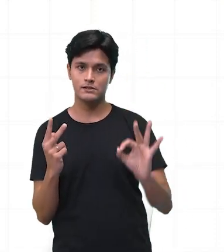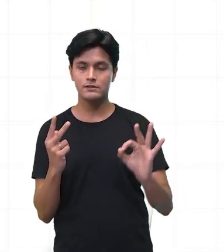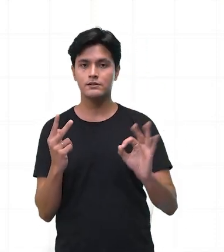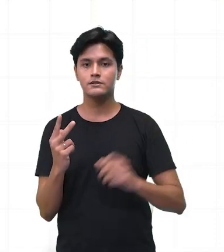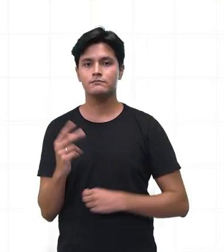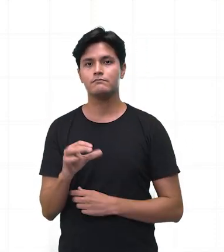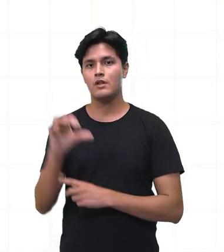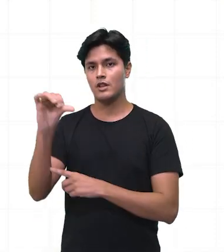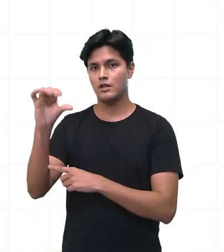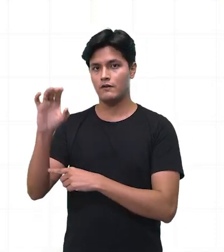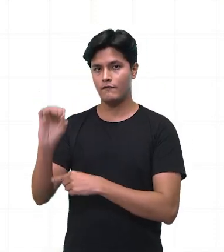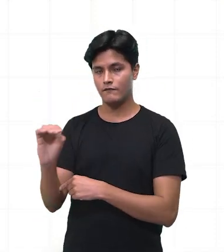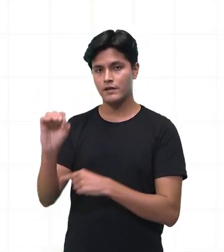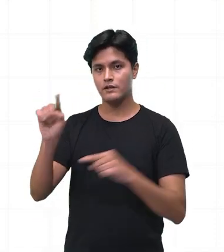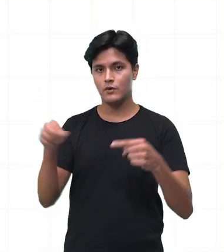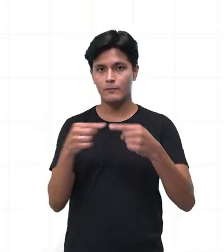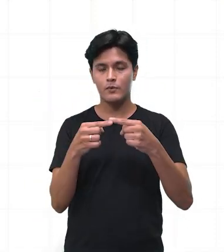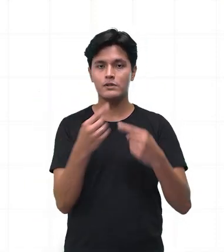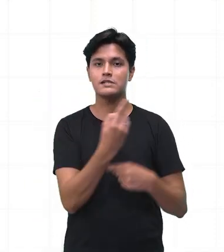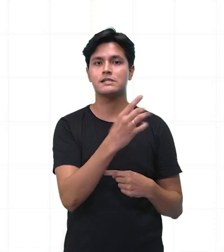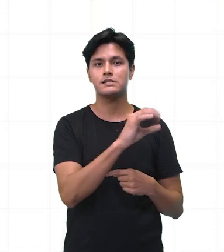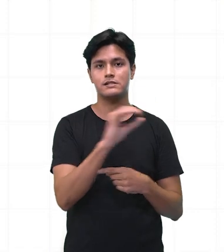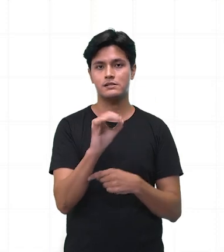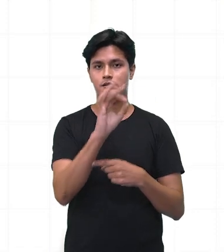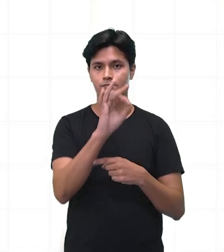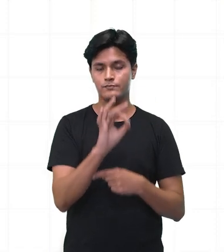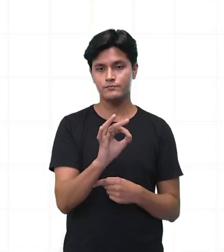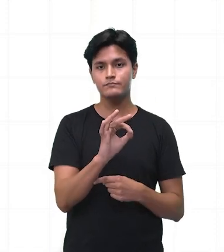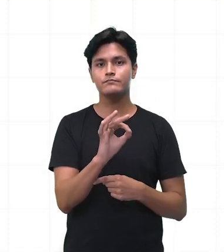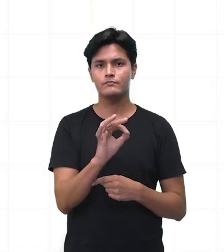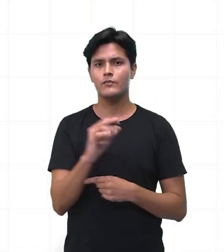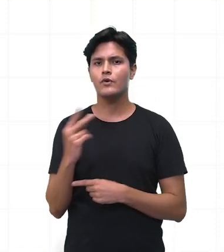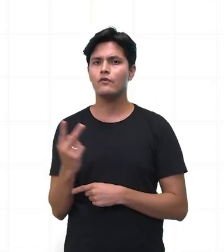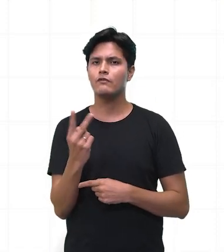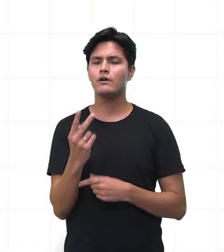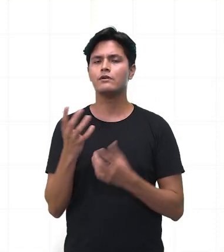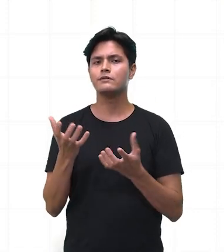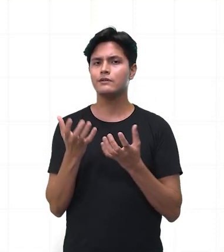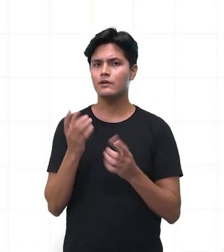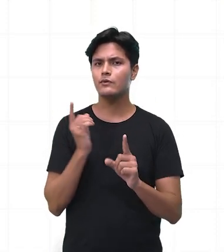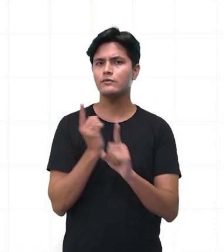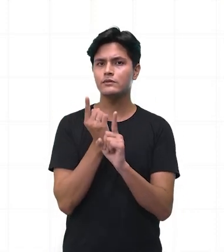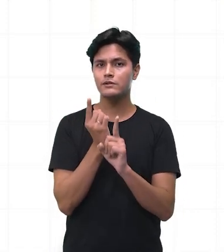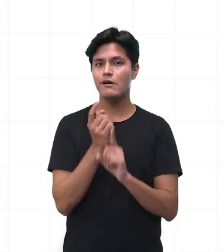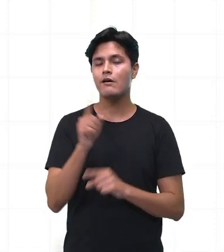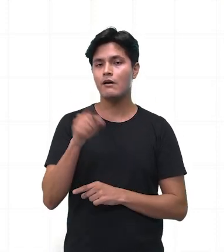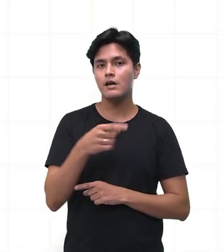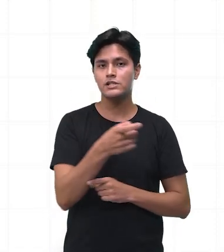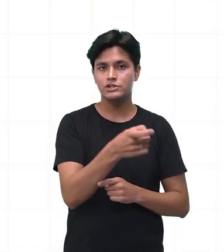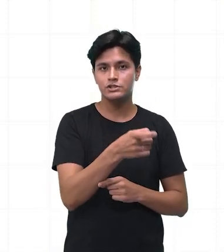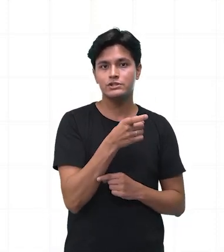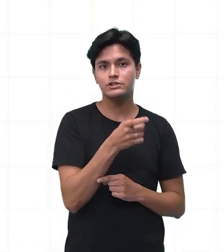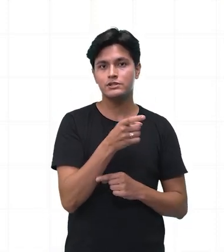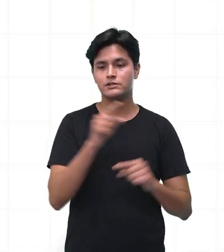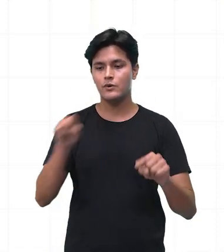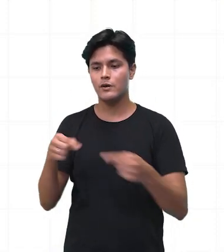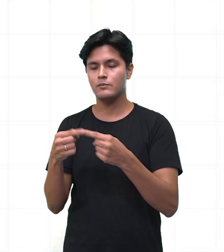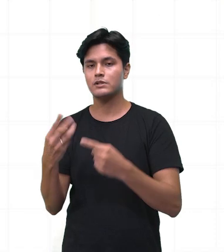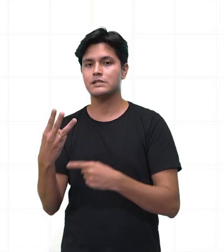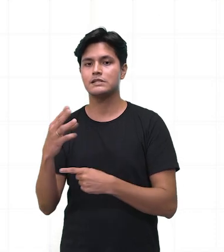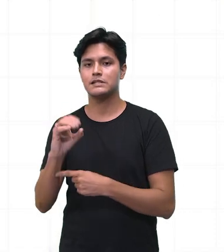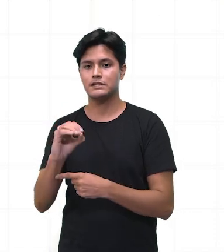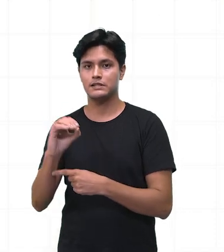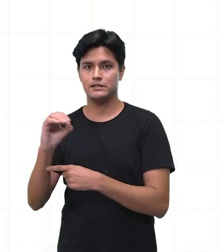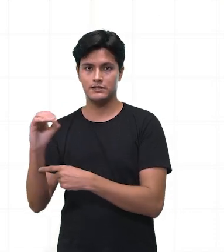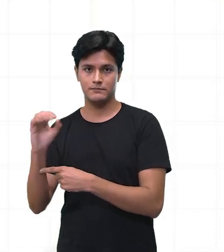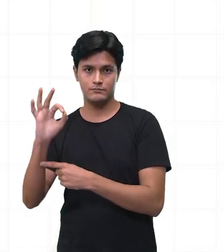corresponde a 100%. E o valor que eu quero encontrar, x, corresponde a 30%, certo? E